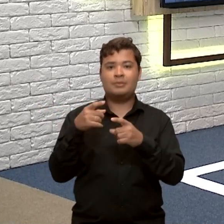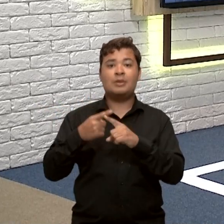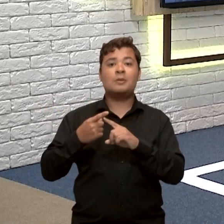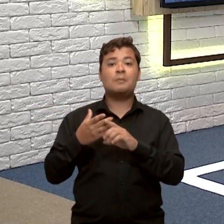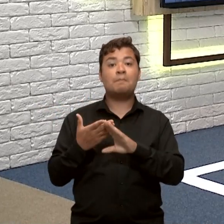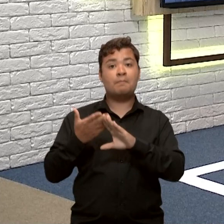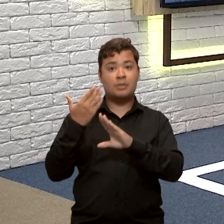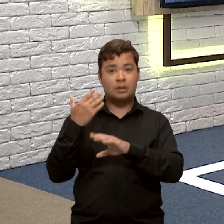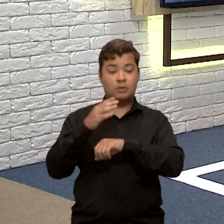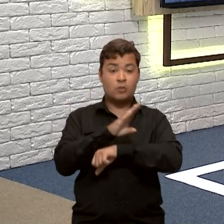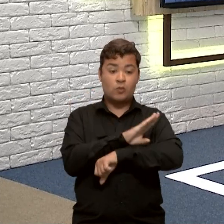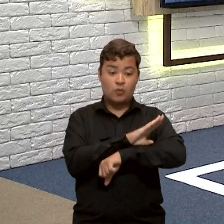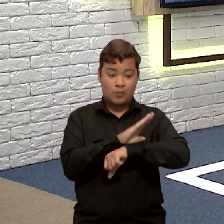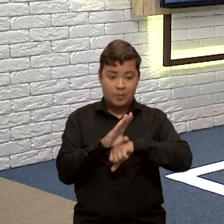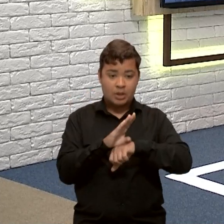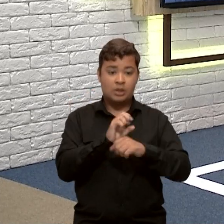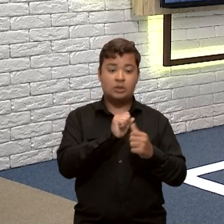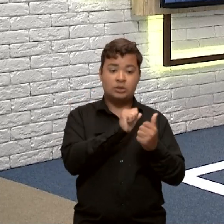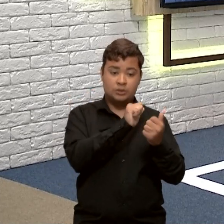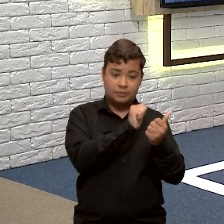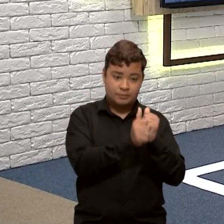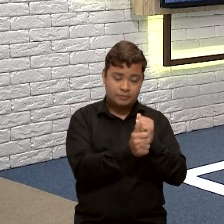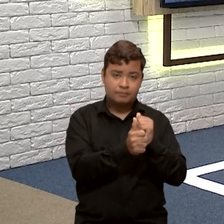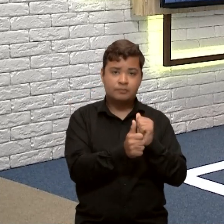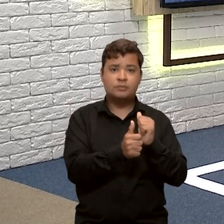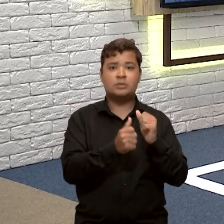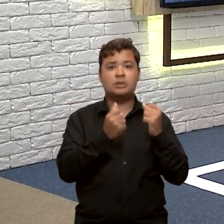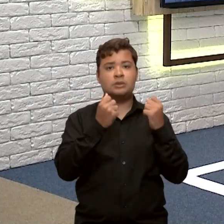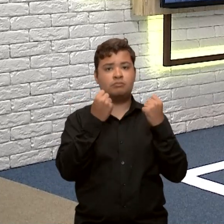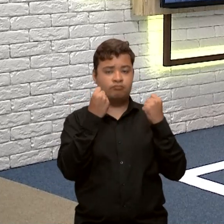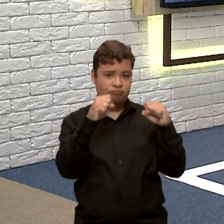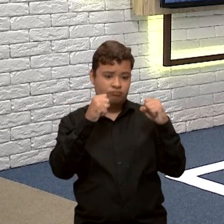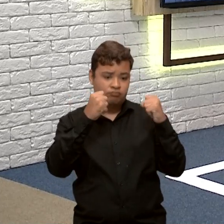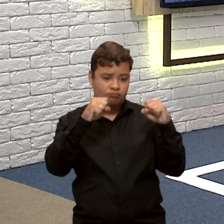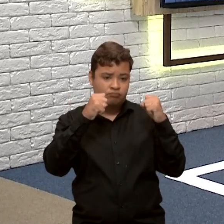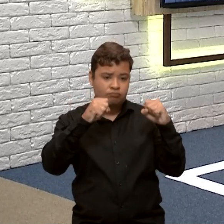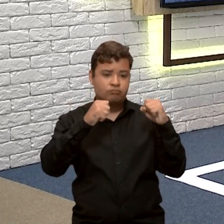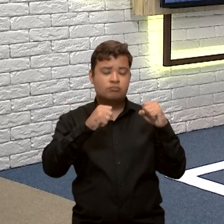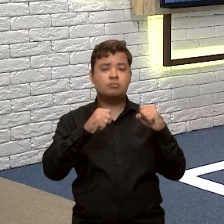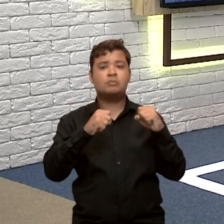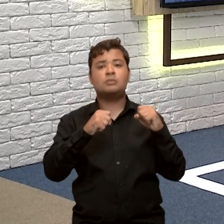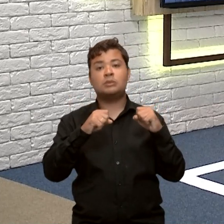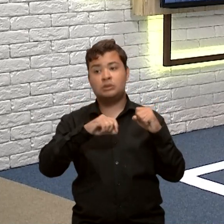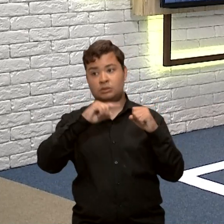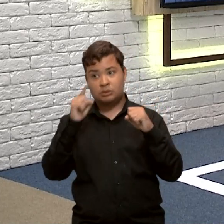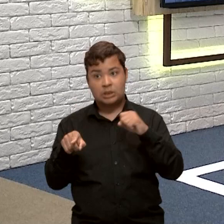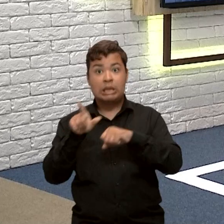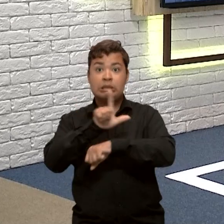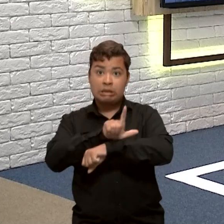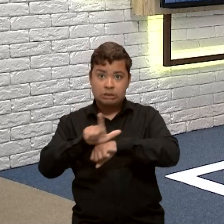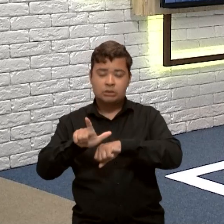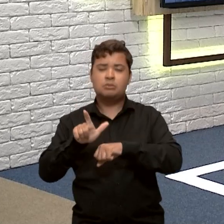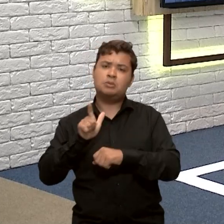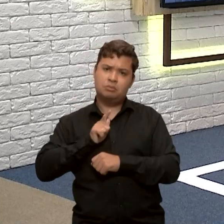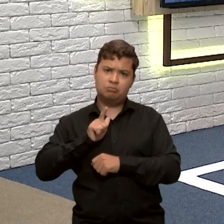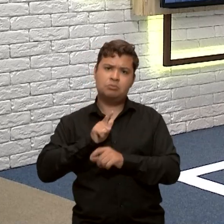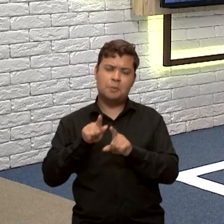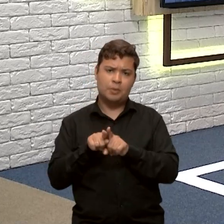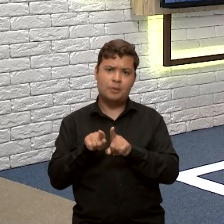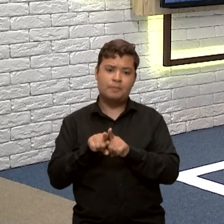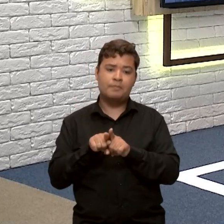o bacharelado em esportes e a educação física licenciatura. Isso é